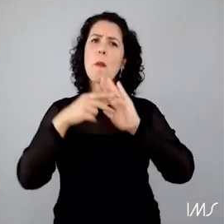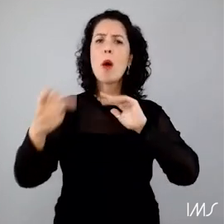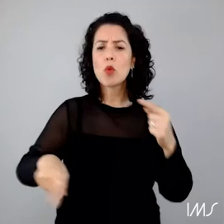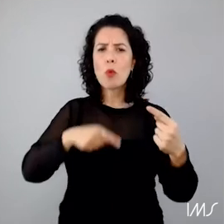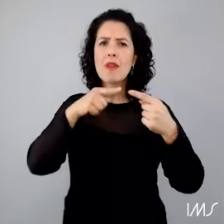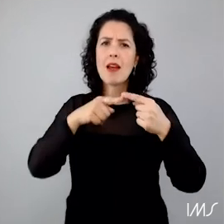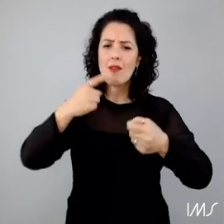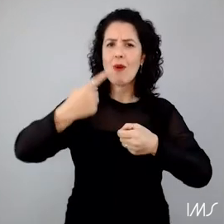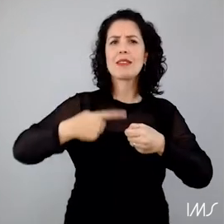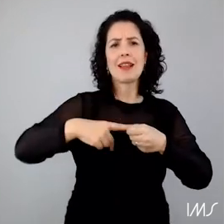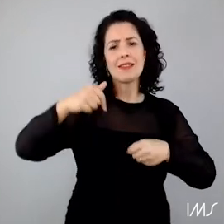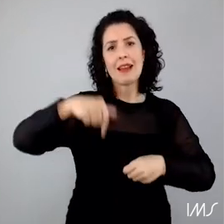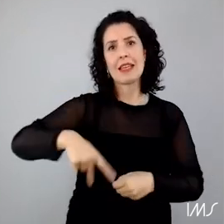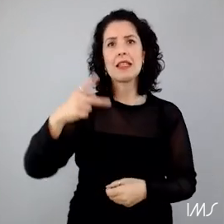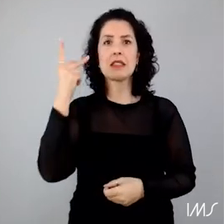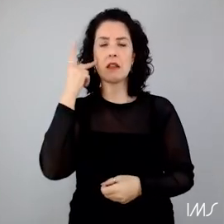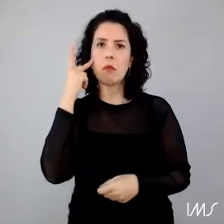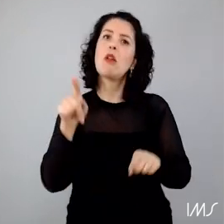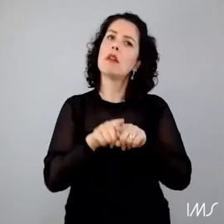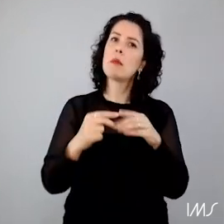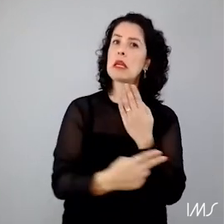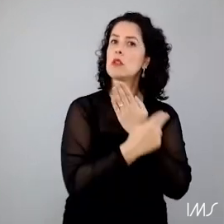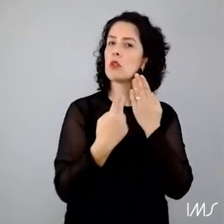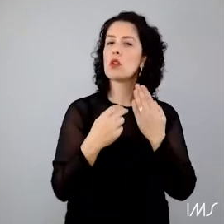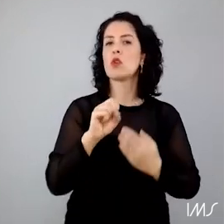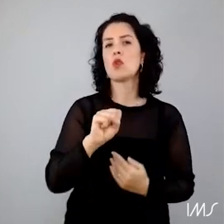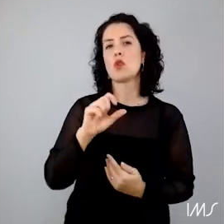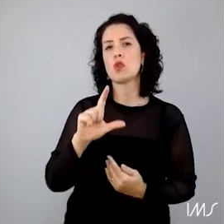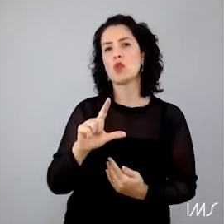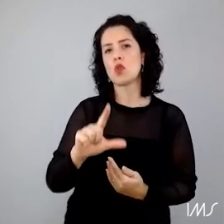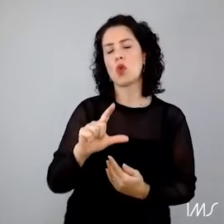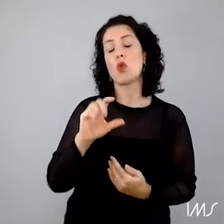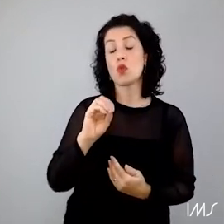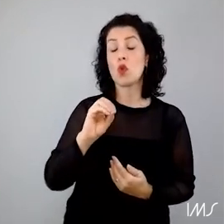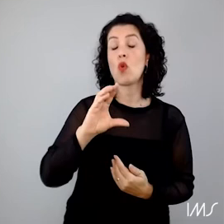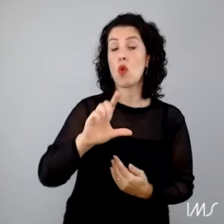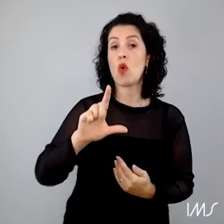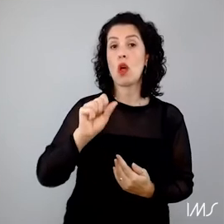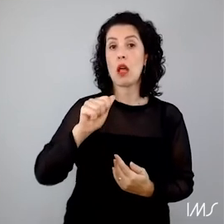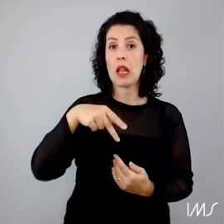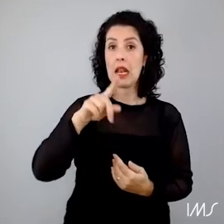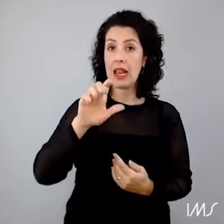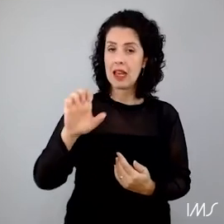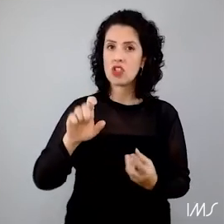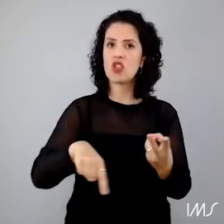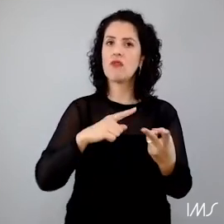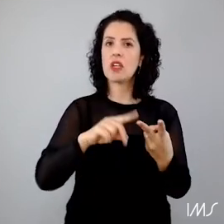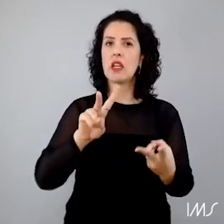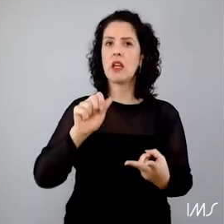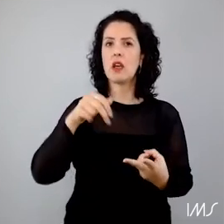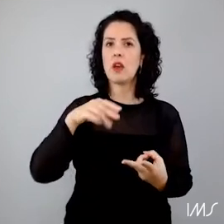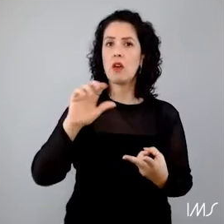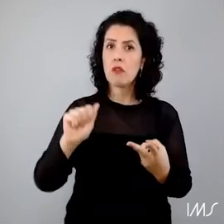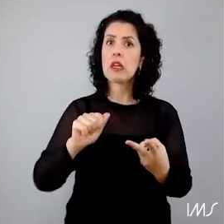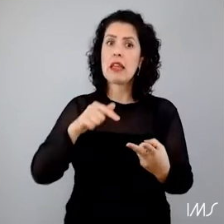cidade, de autoria de Solange Ferraz e Vânia Carneiro, que se tornaram referências no meio